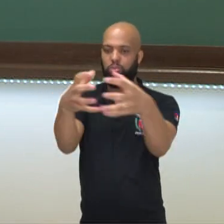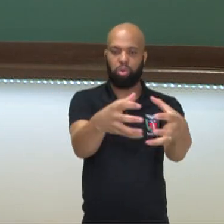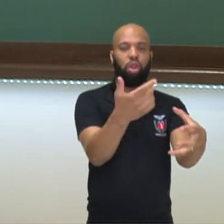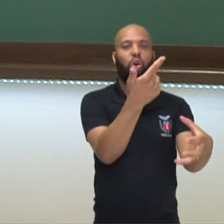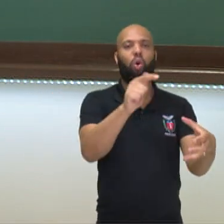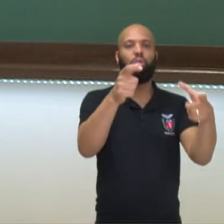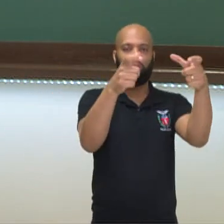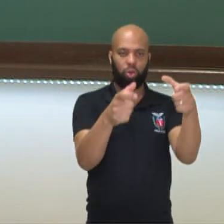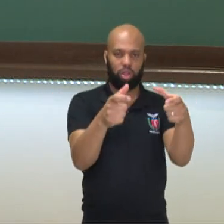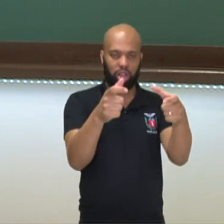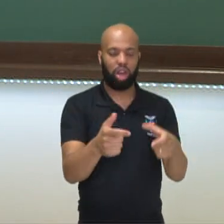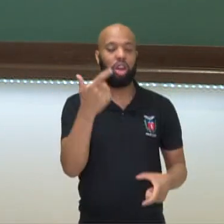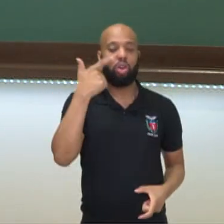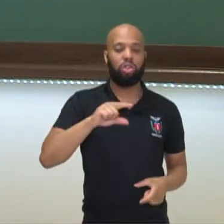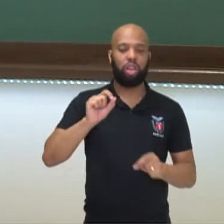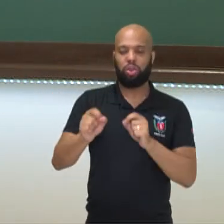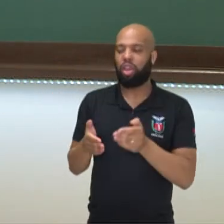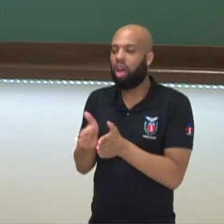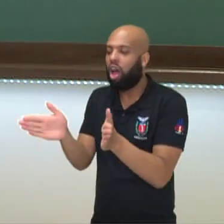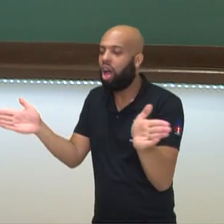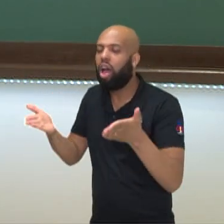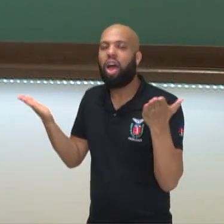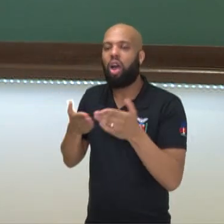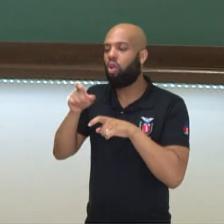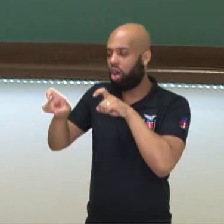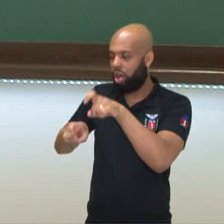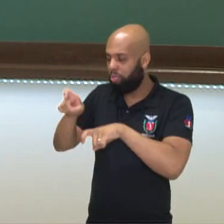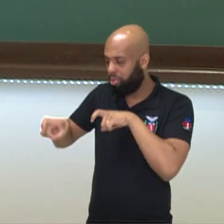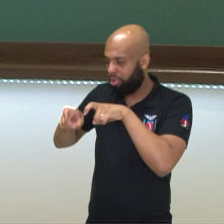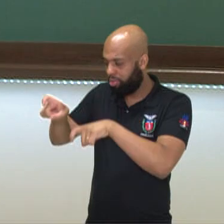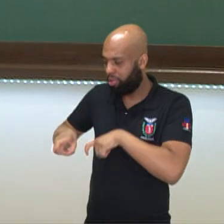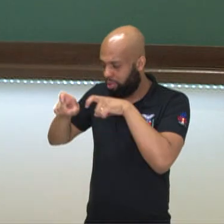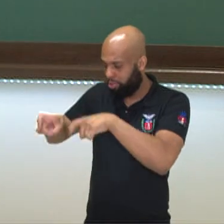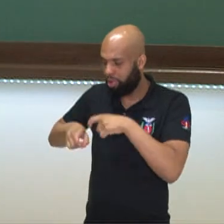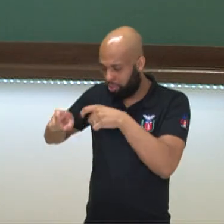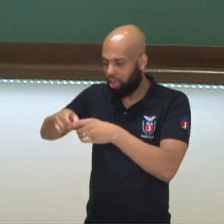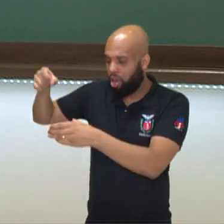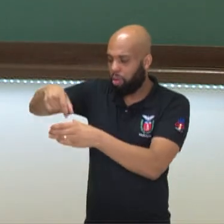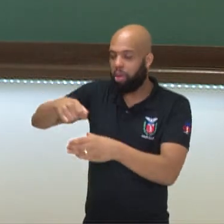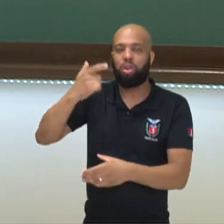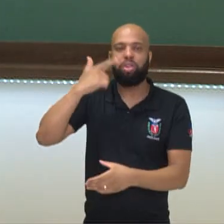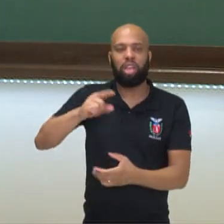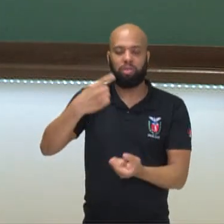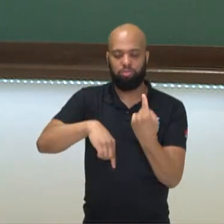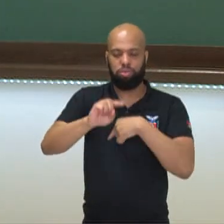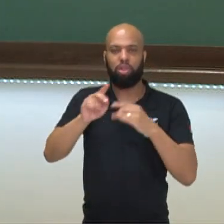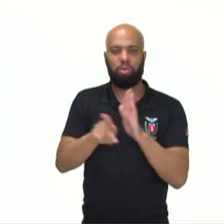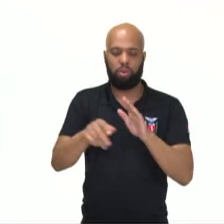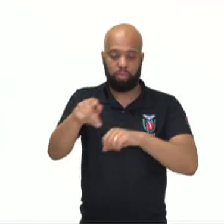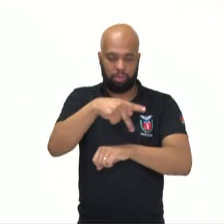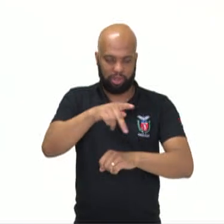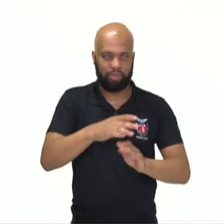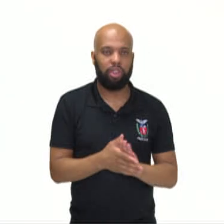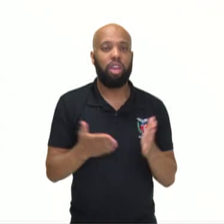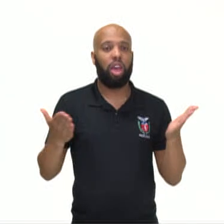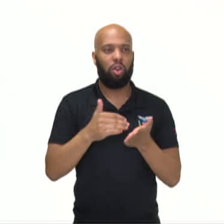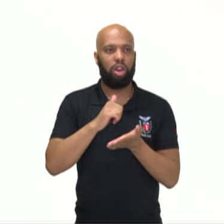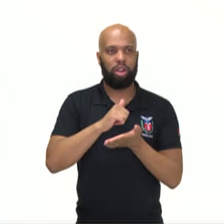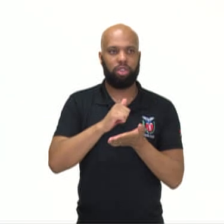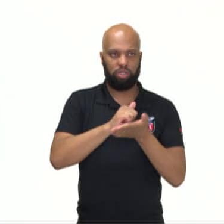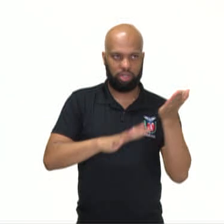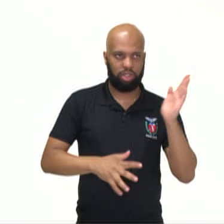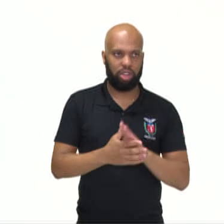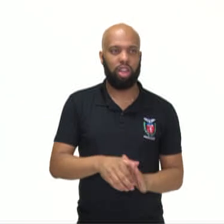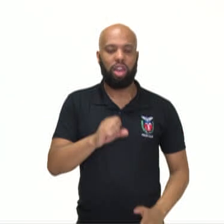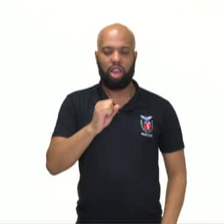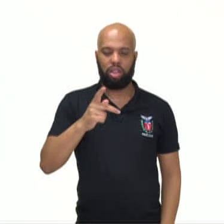colocá-los em outro lugar, para abrir caminhos para o desenvolvimento agrícola do país. Exercício para nós. O SPI